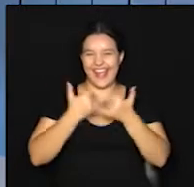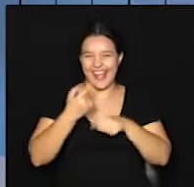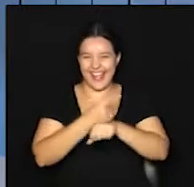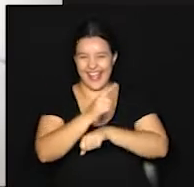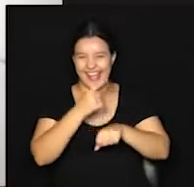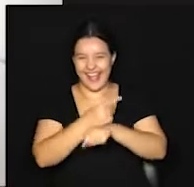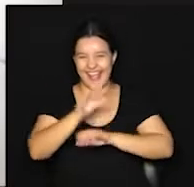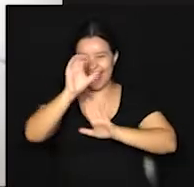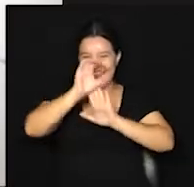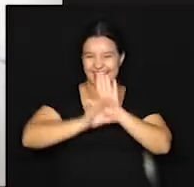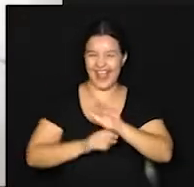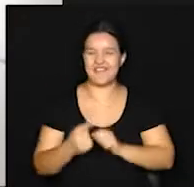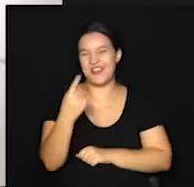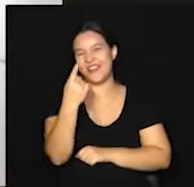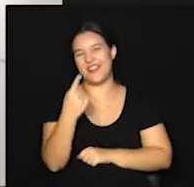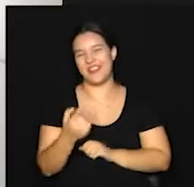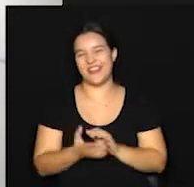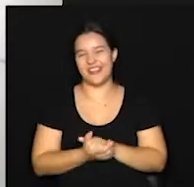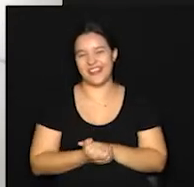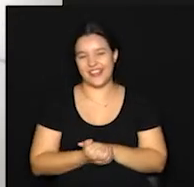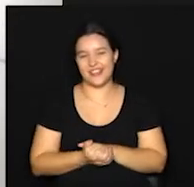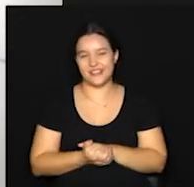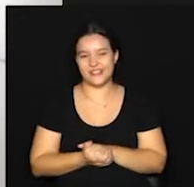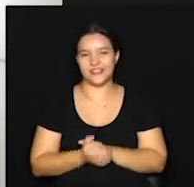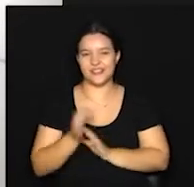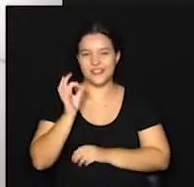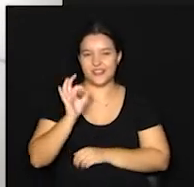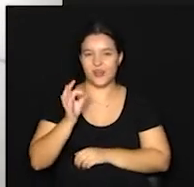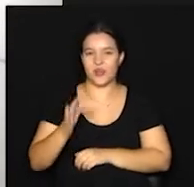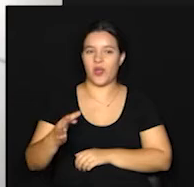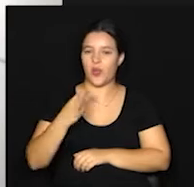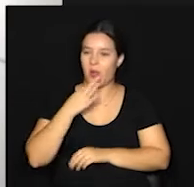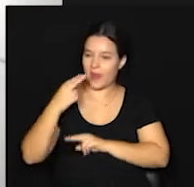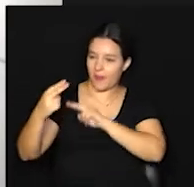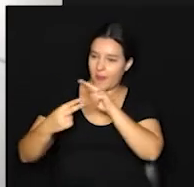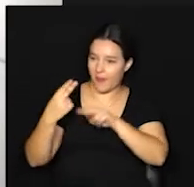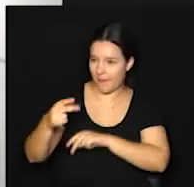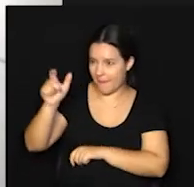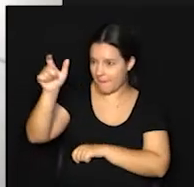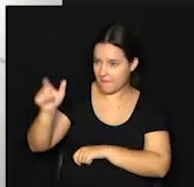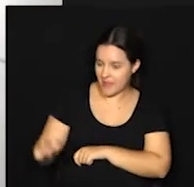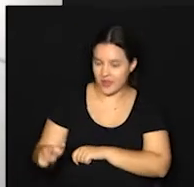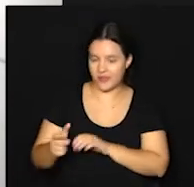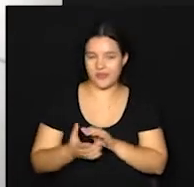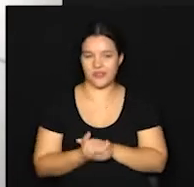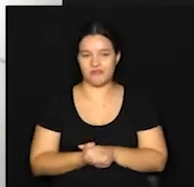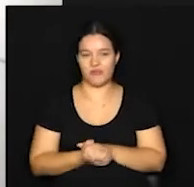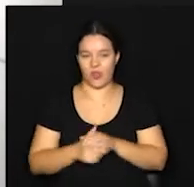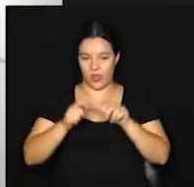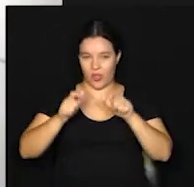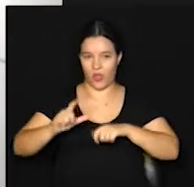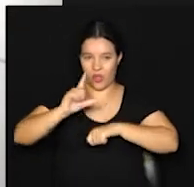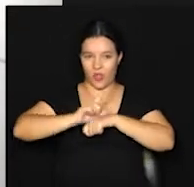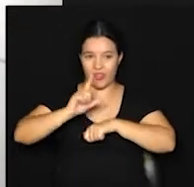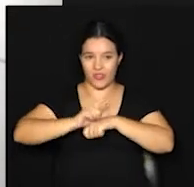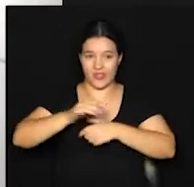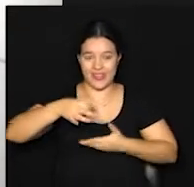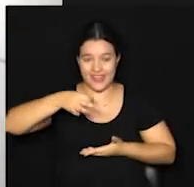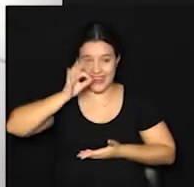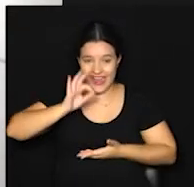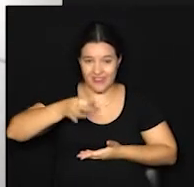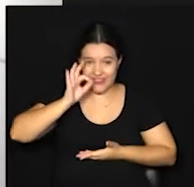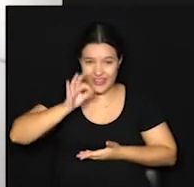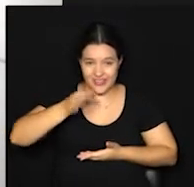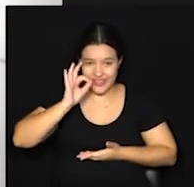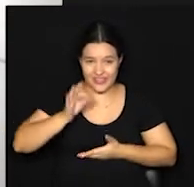primeiro capítulo, ainda bem. Tá. Não, realmente, eu conheci uma pessoa numa cafeteria, eu estava num momento muito